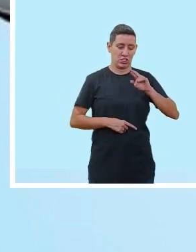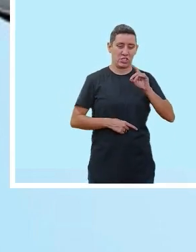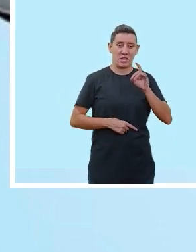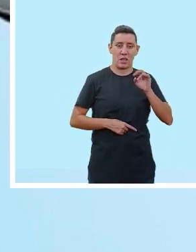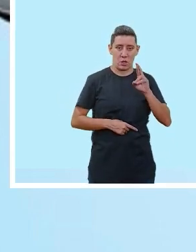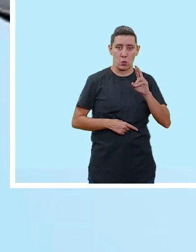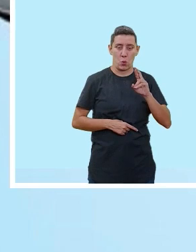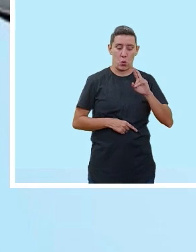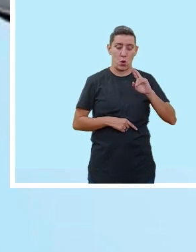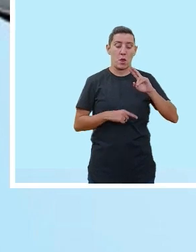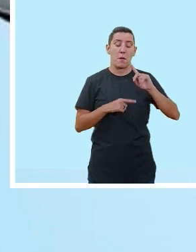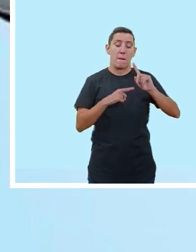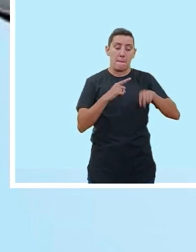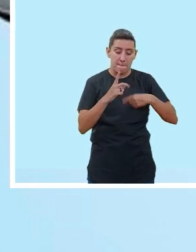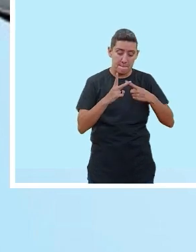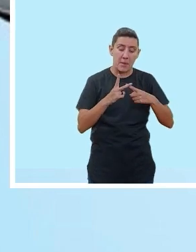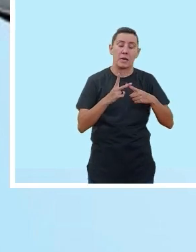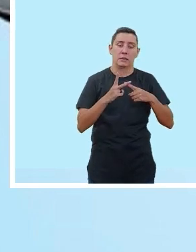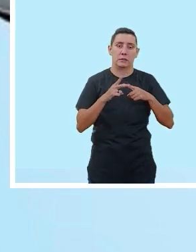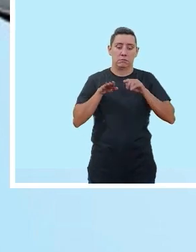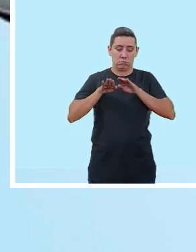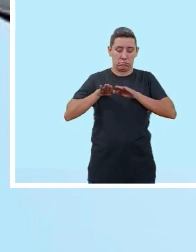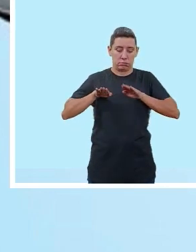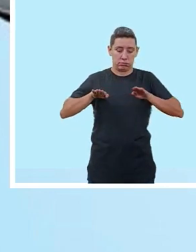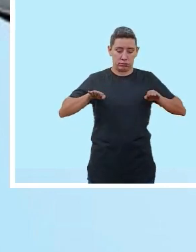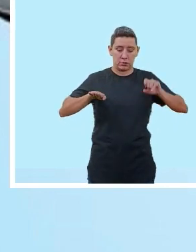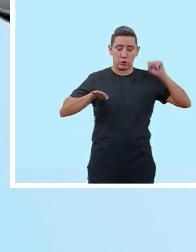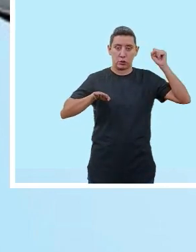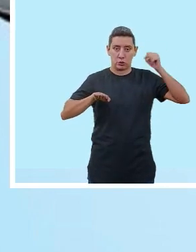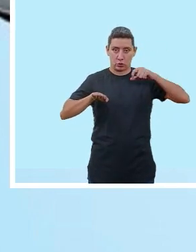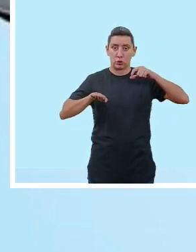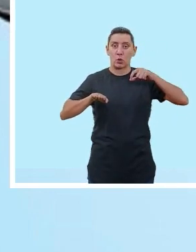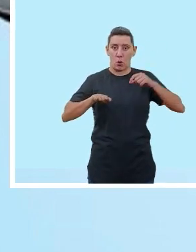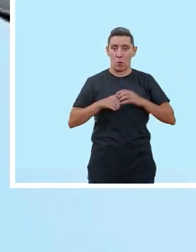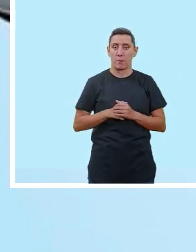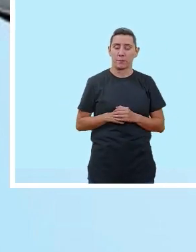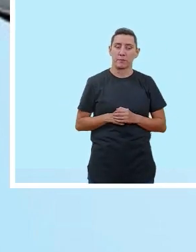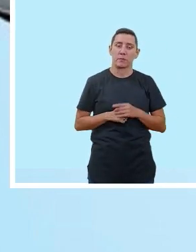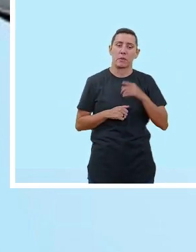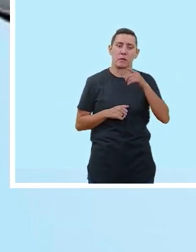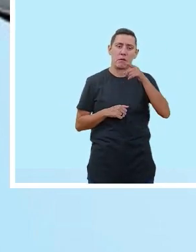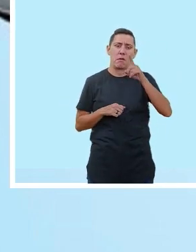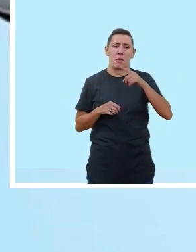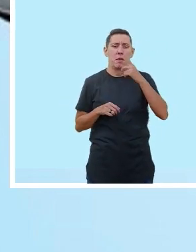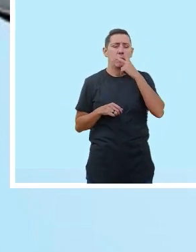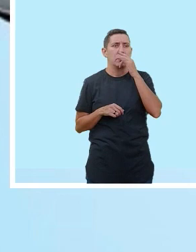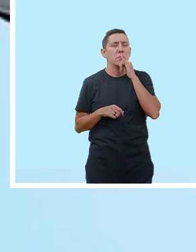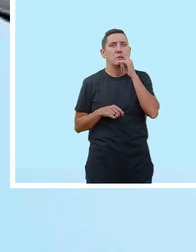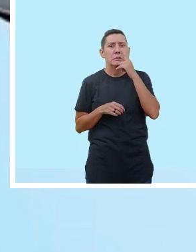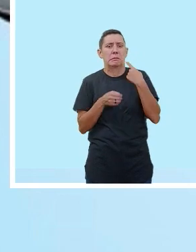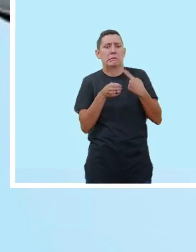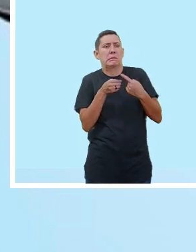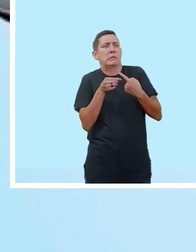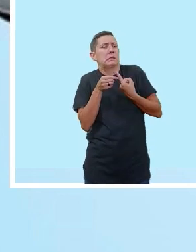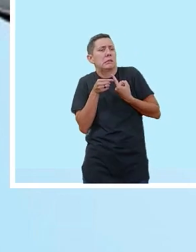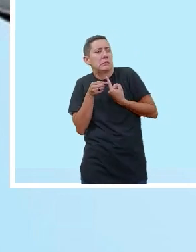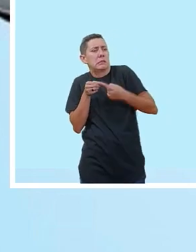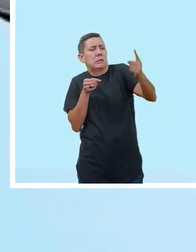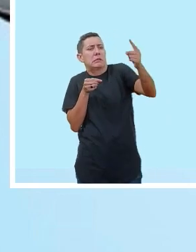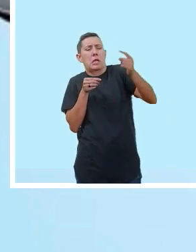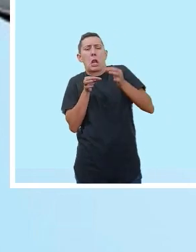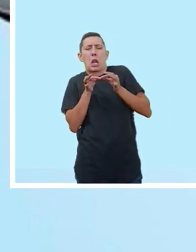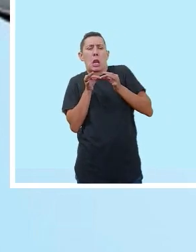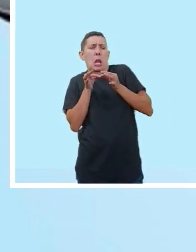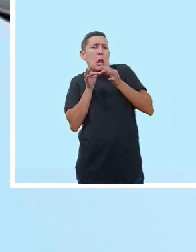basicamente, inicialmente, né, esse aqui é uma estação que ela está distante do grid de conexão de energia elétrica, né? Então,